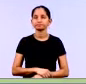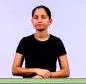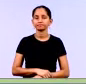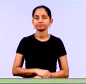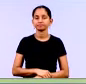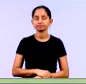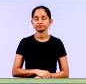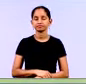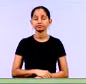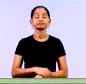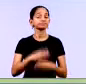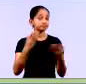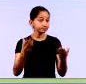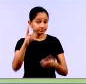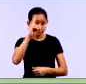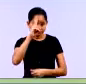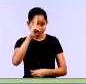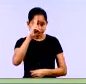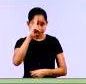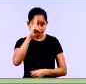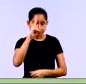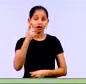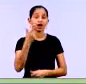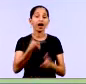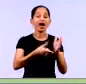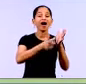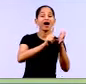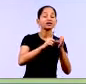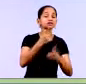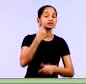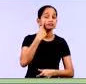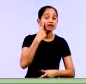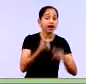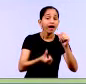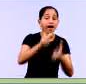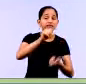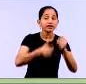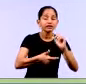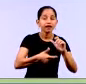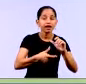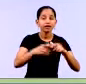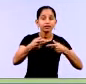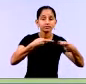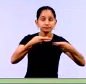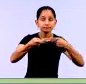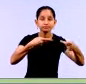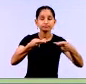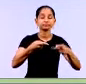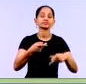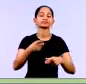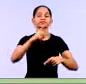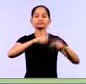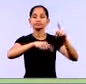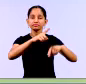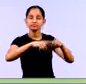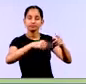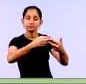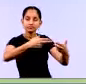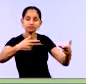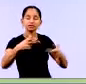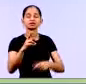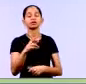Como eu tinha falado, a previsão do quantitativo de matérias-primas.